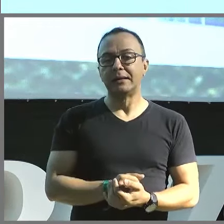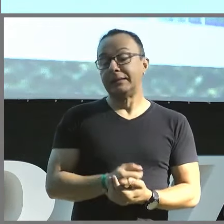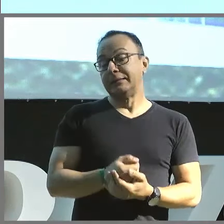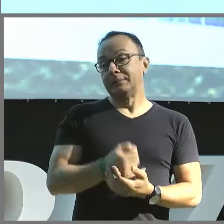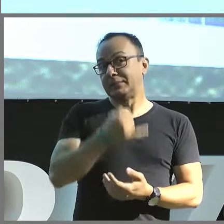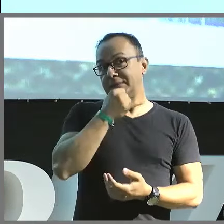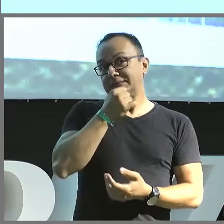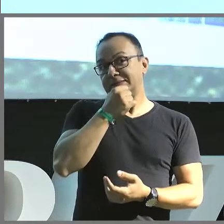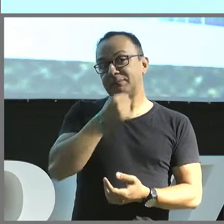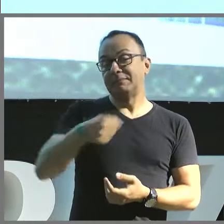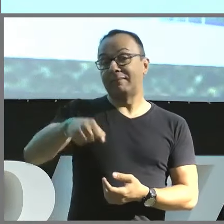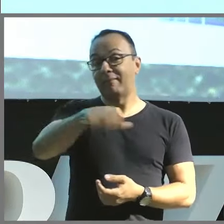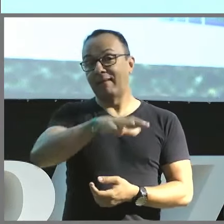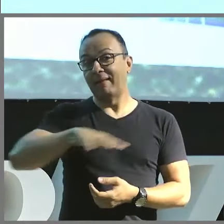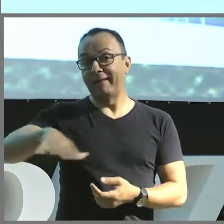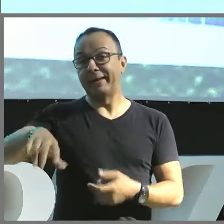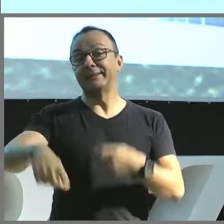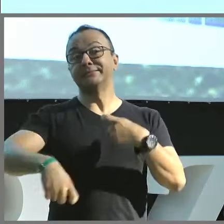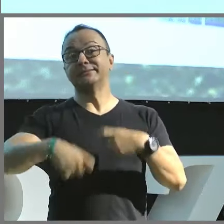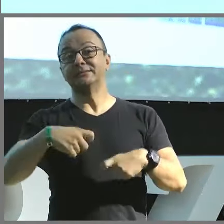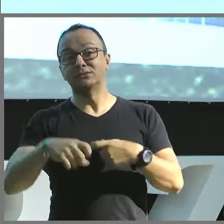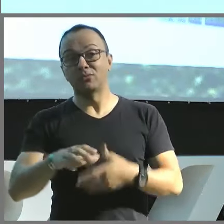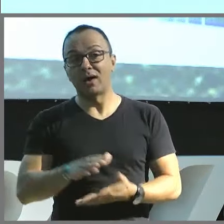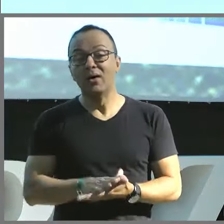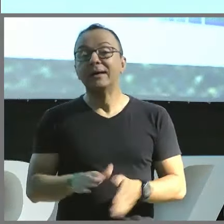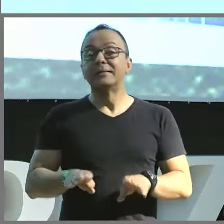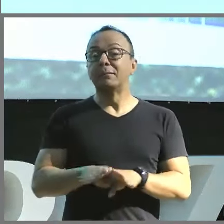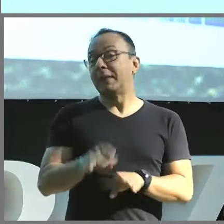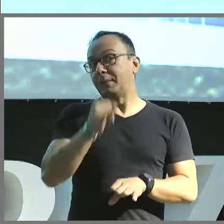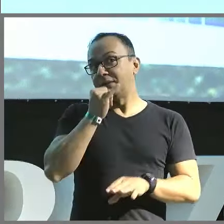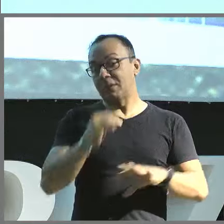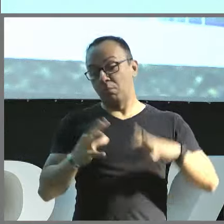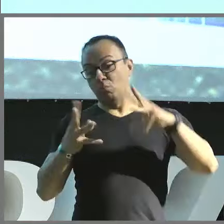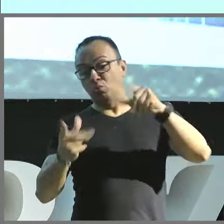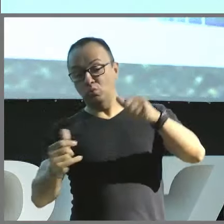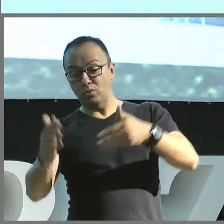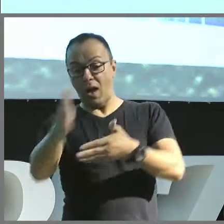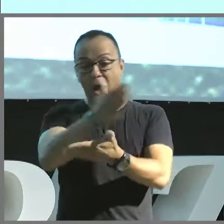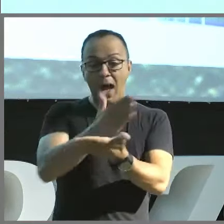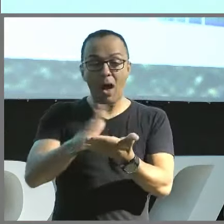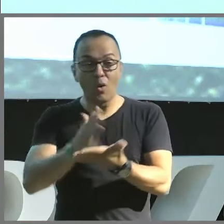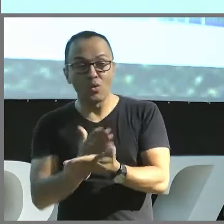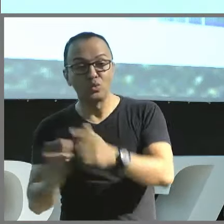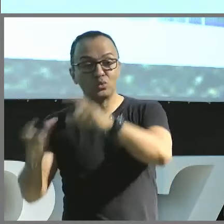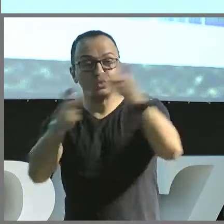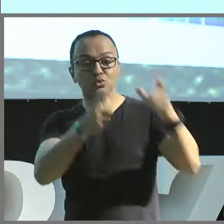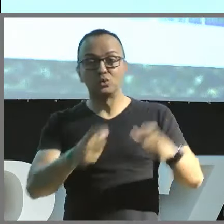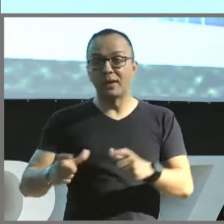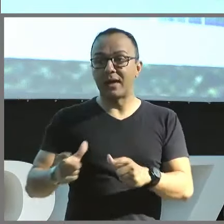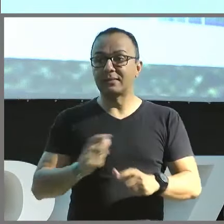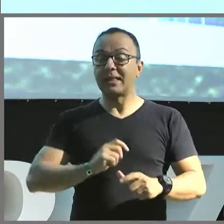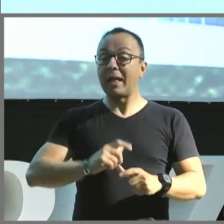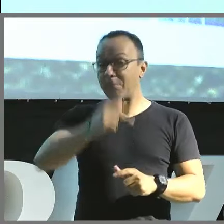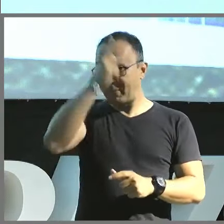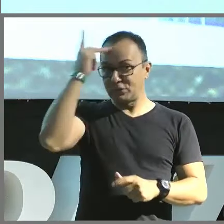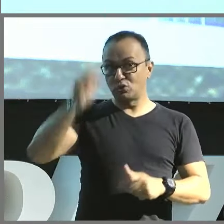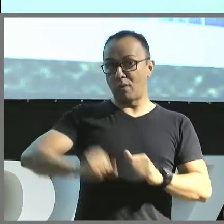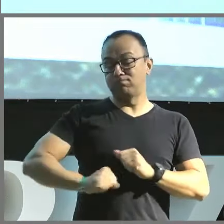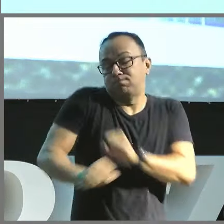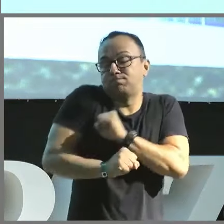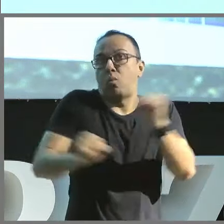Brasil, no âmbito internacional dos homens-bombas, e em vários segmentos sociais movidos por vários